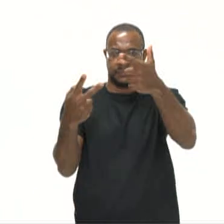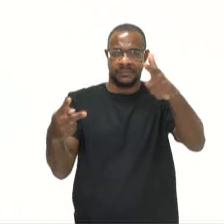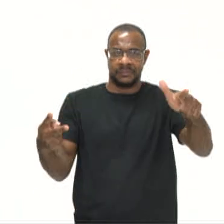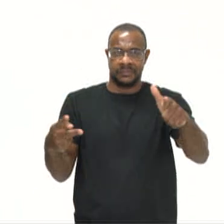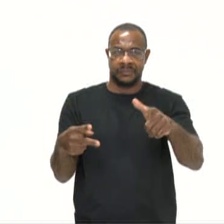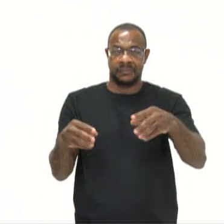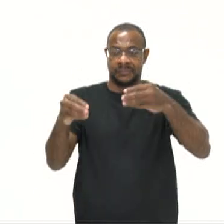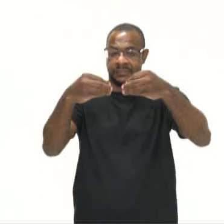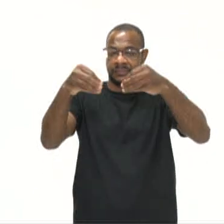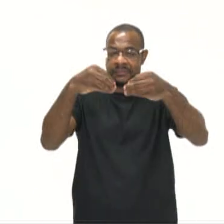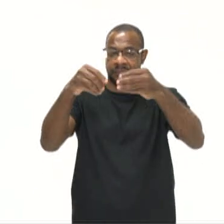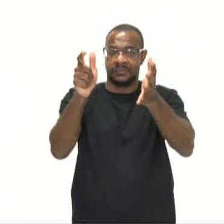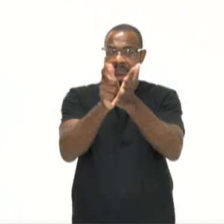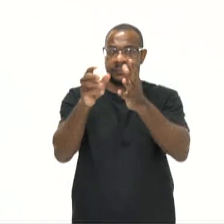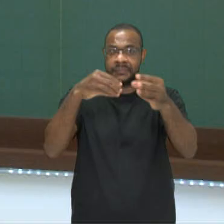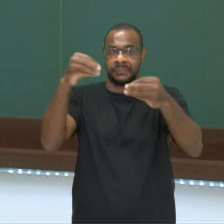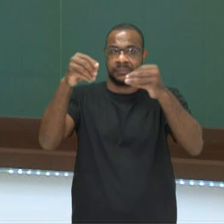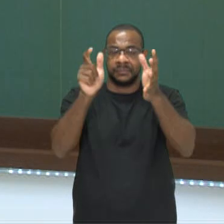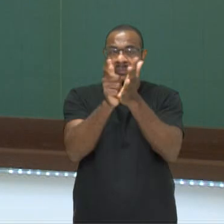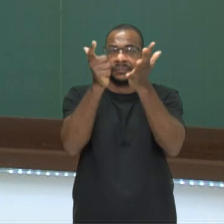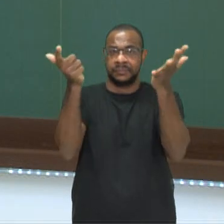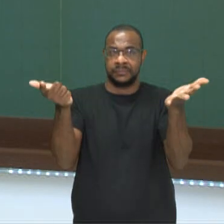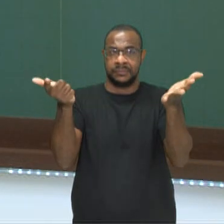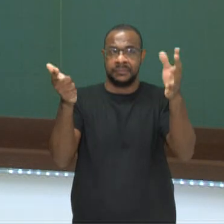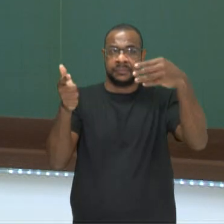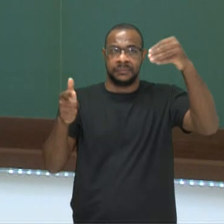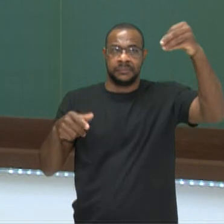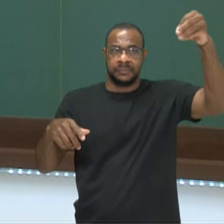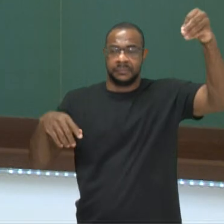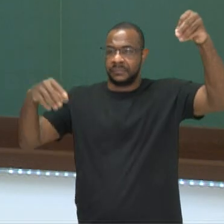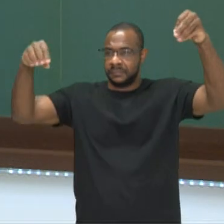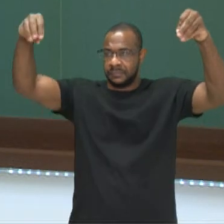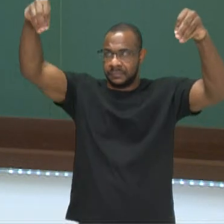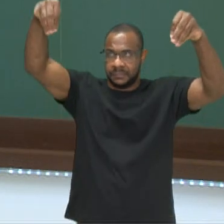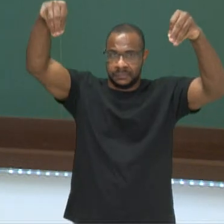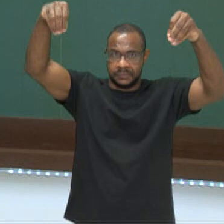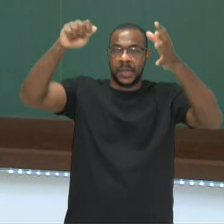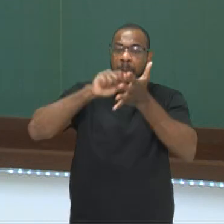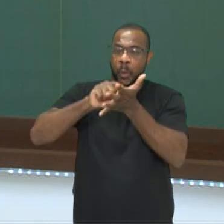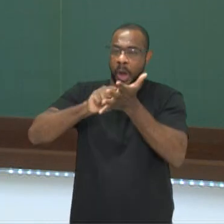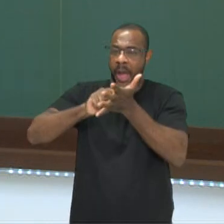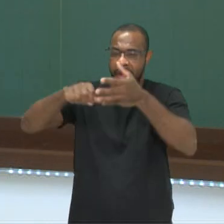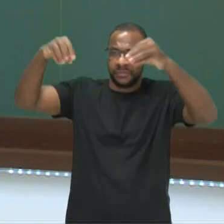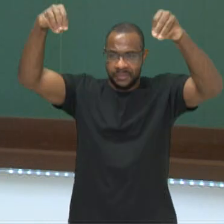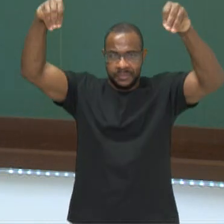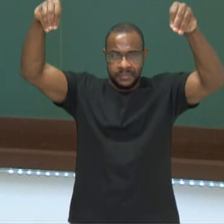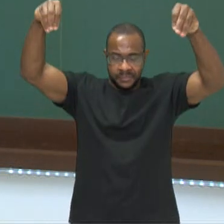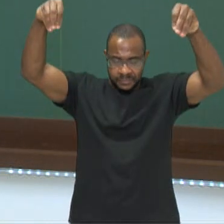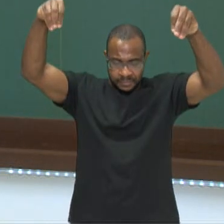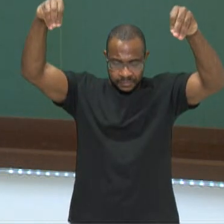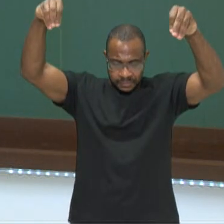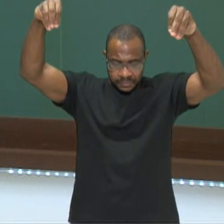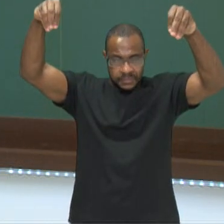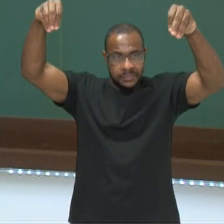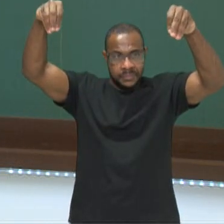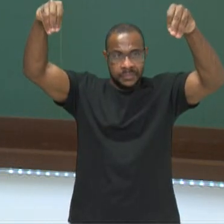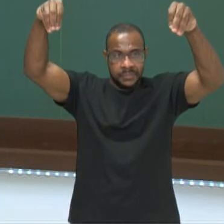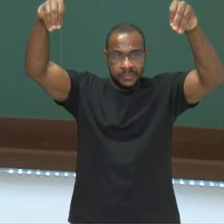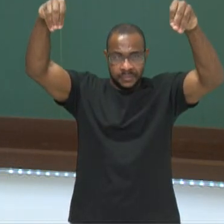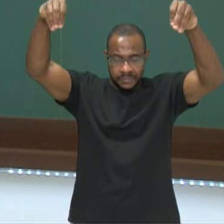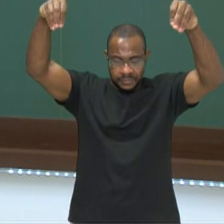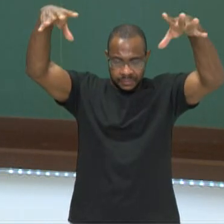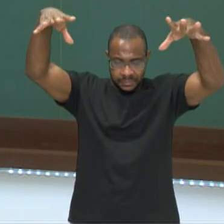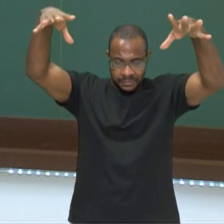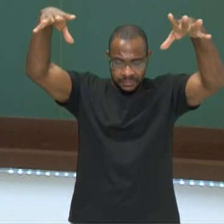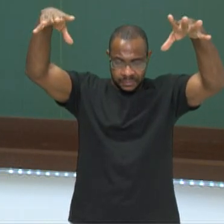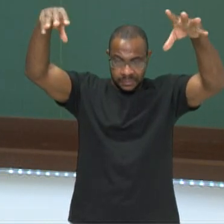aberta. Uma folha aberta. E observe o que acontece. Aí depois o que você faz? Solta de um lugar alto,